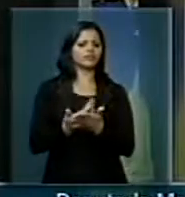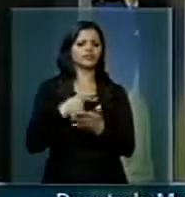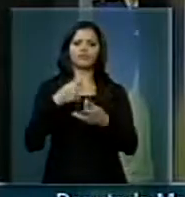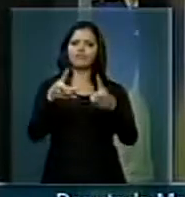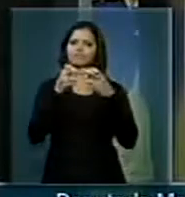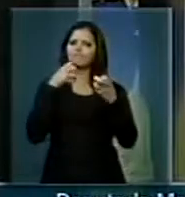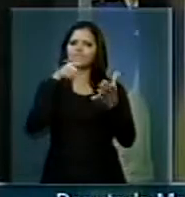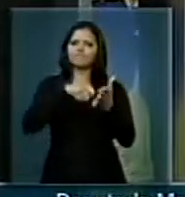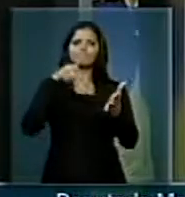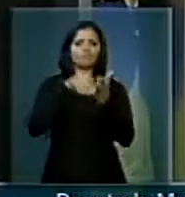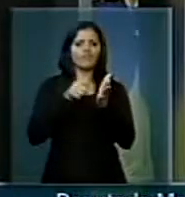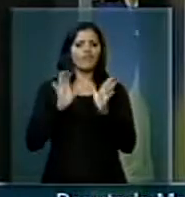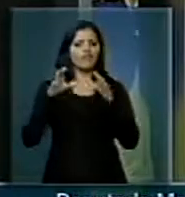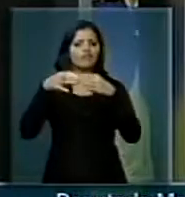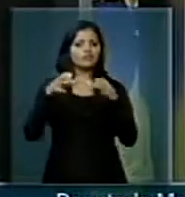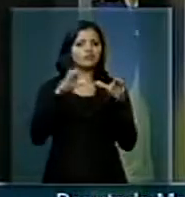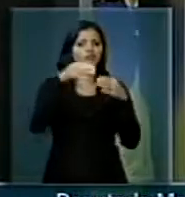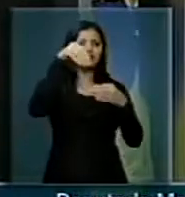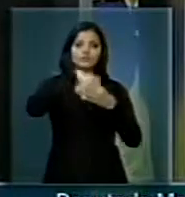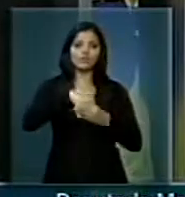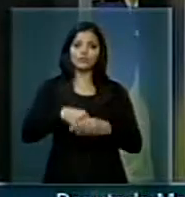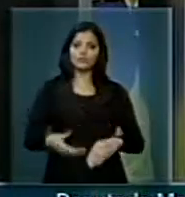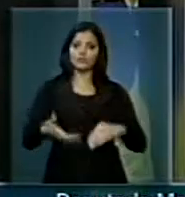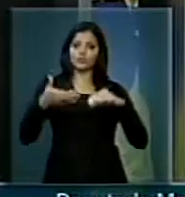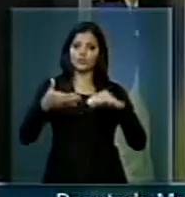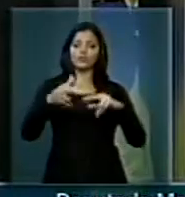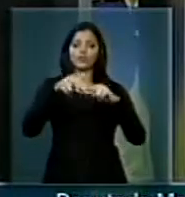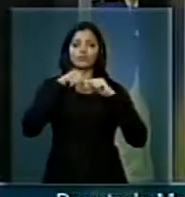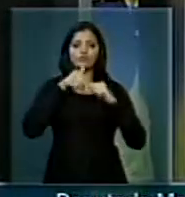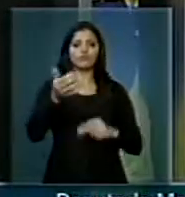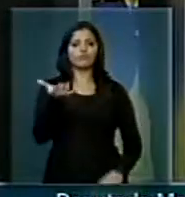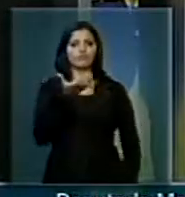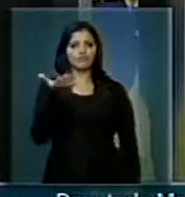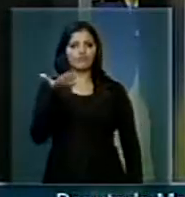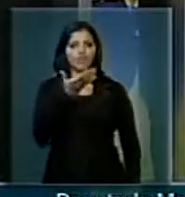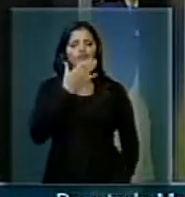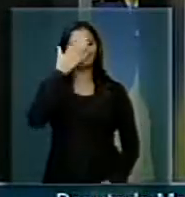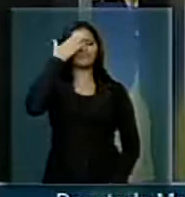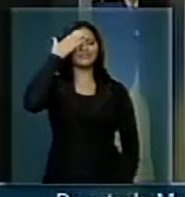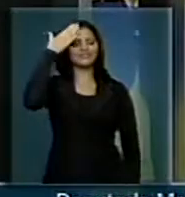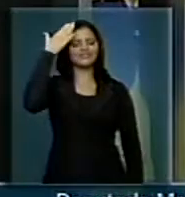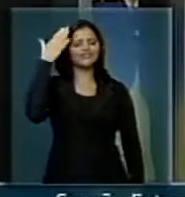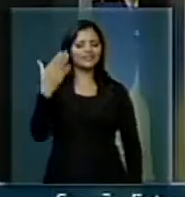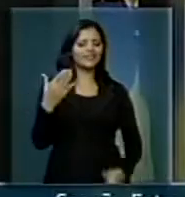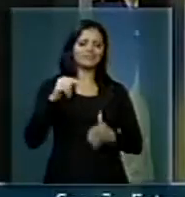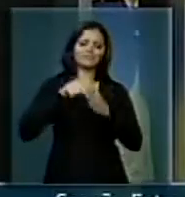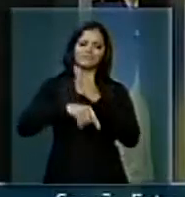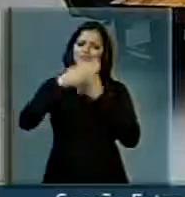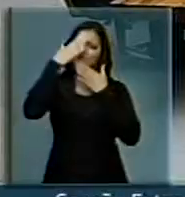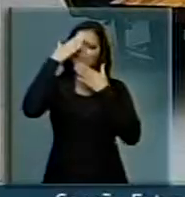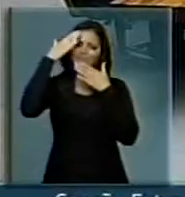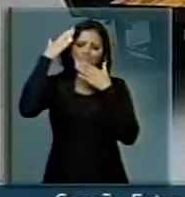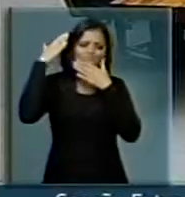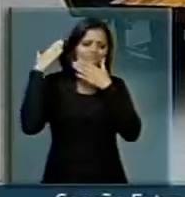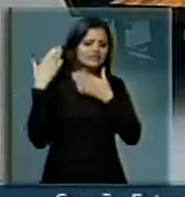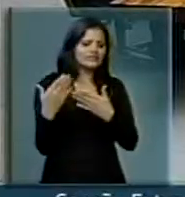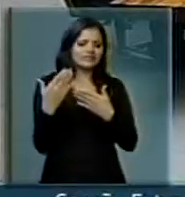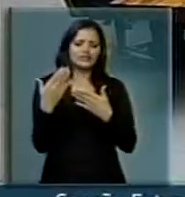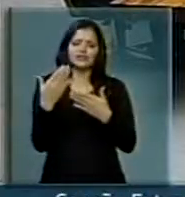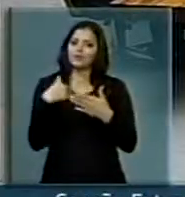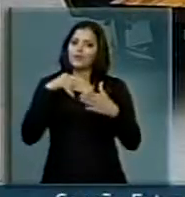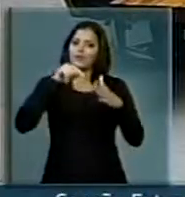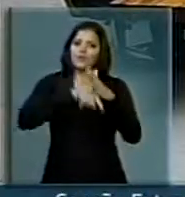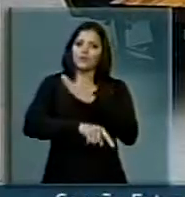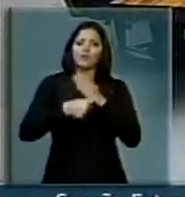e exigida por esses setores dentro do Congresso Nacional. Então, eu gostaria de agradecer profundamente, não tenho palavras